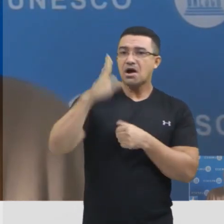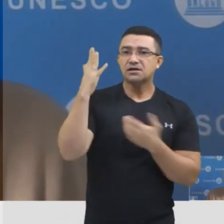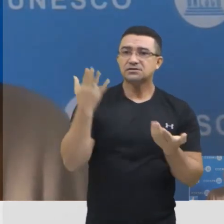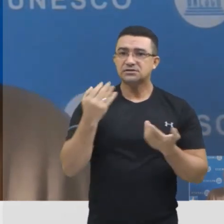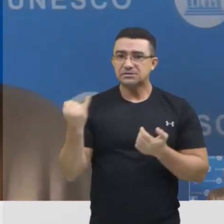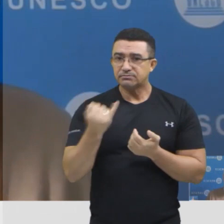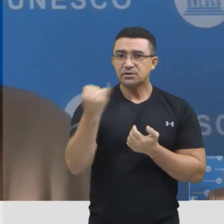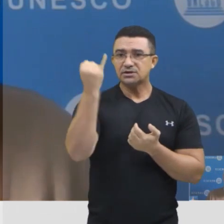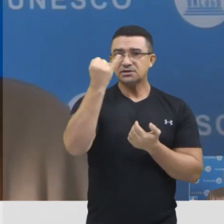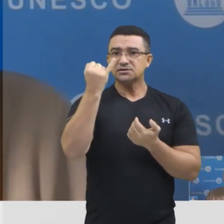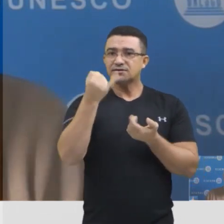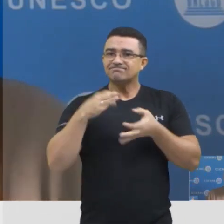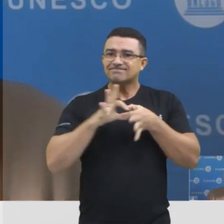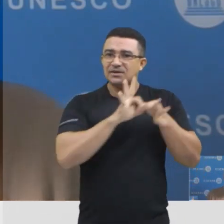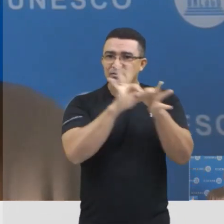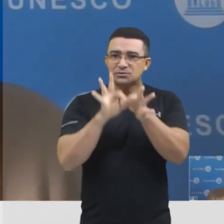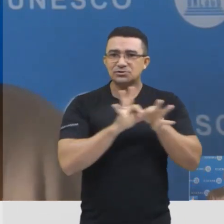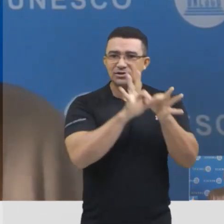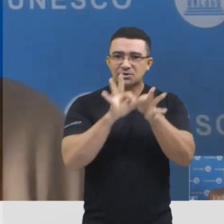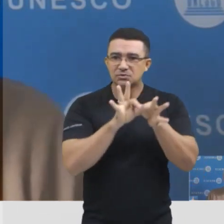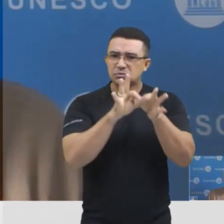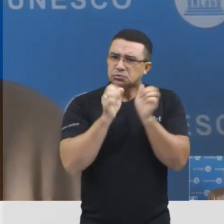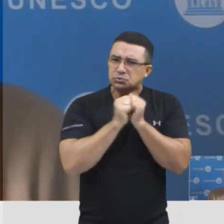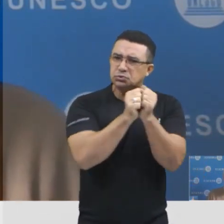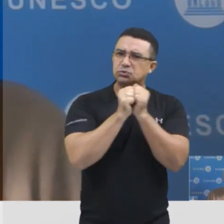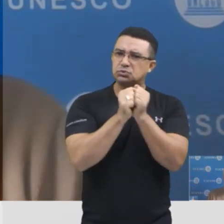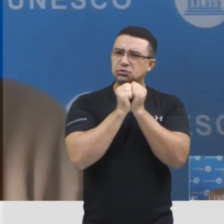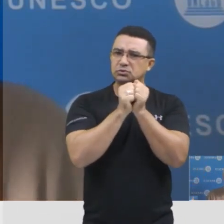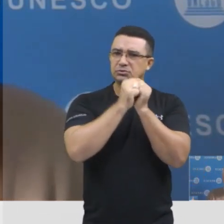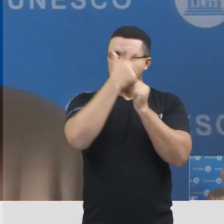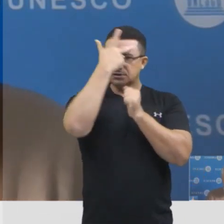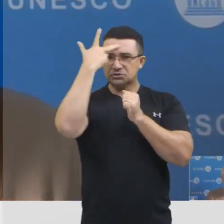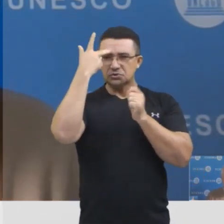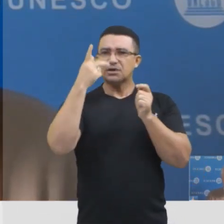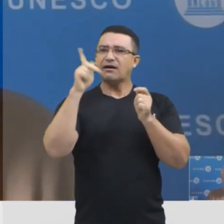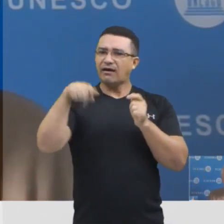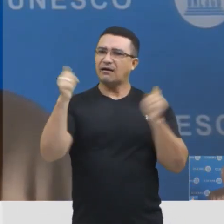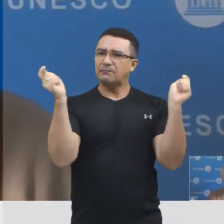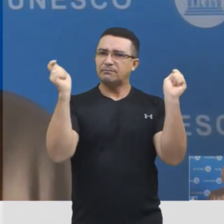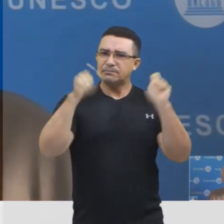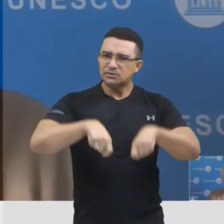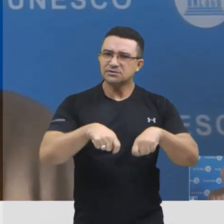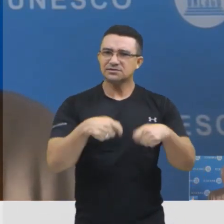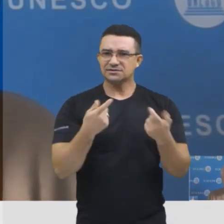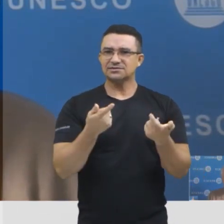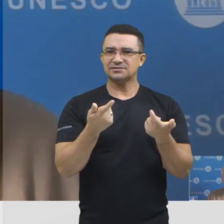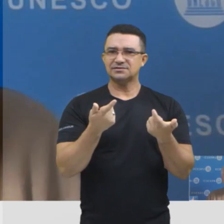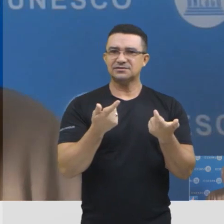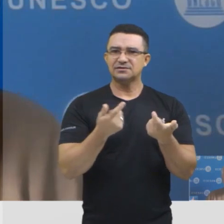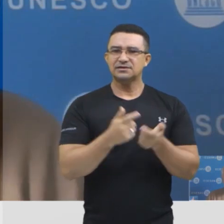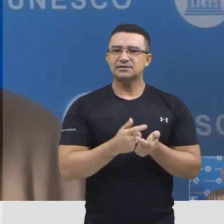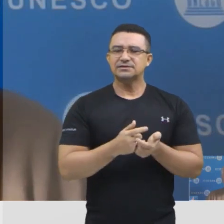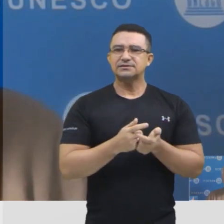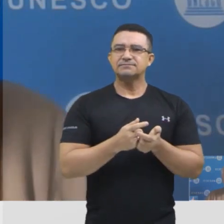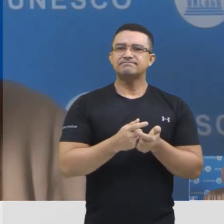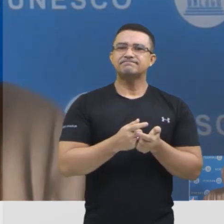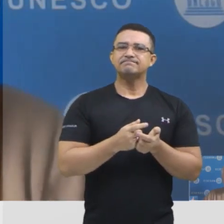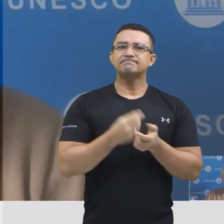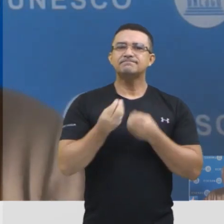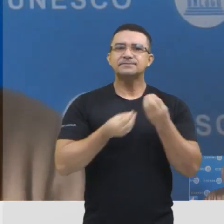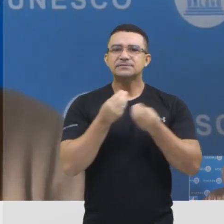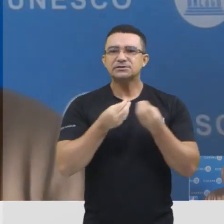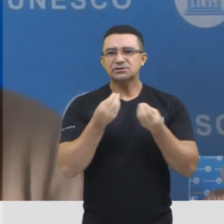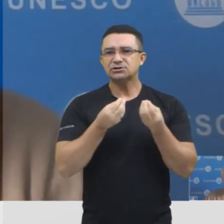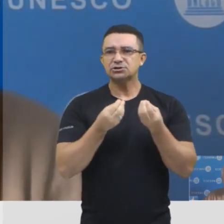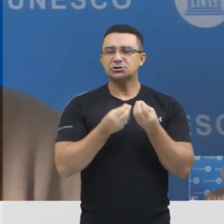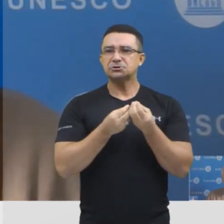a junção entre nós, é o estarmos juntos, é o sermos capazes de cooperar uns com os outros, é sermos capazes de